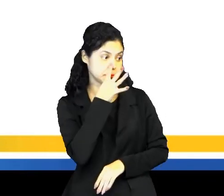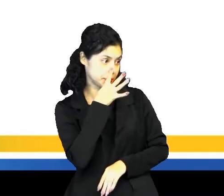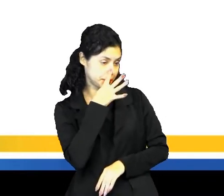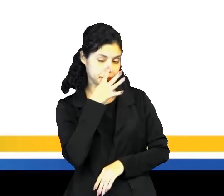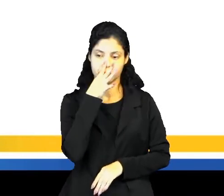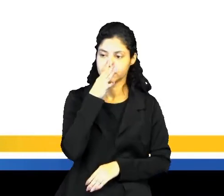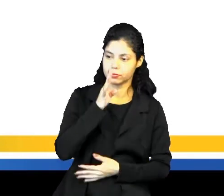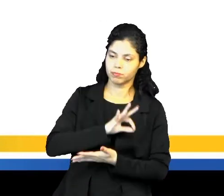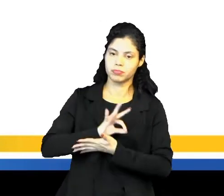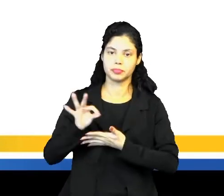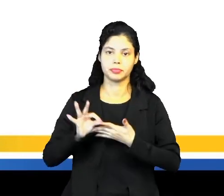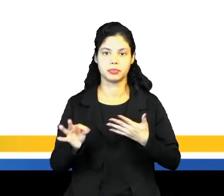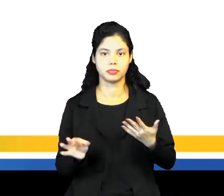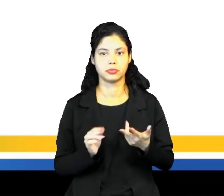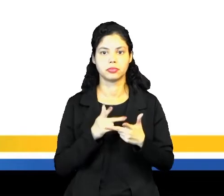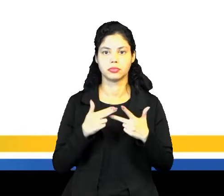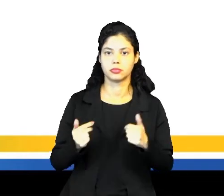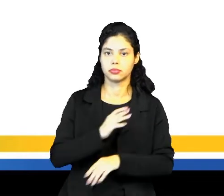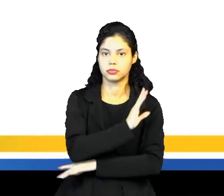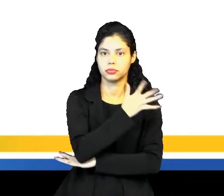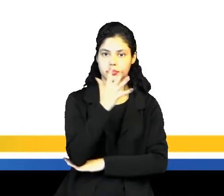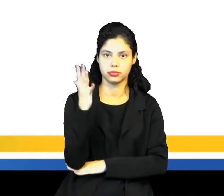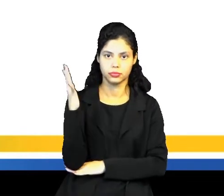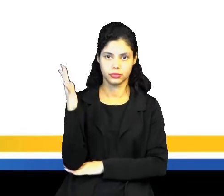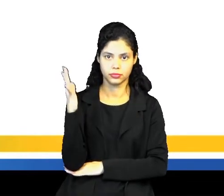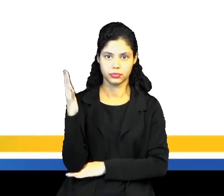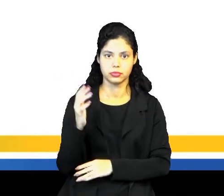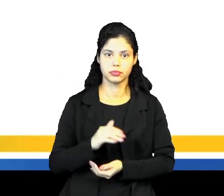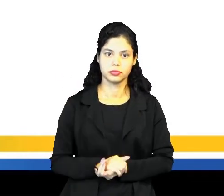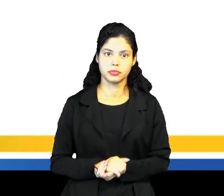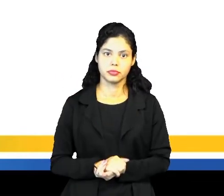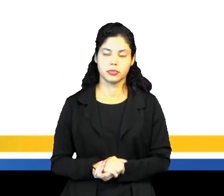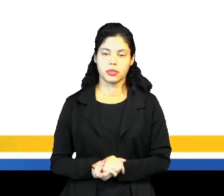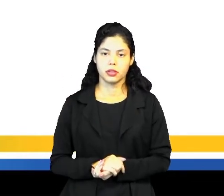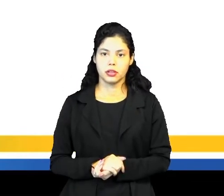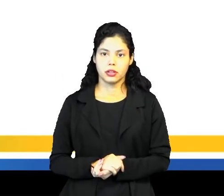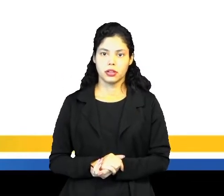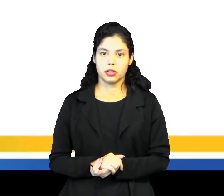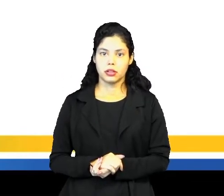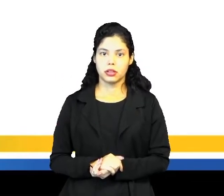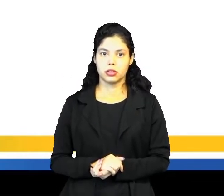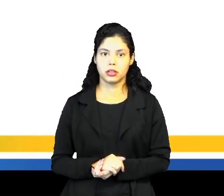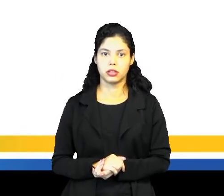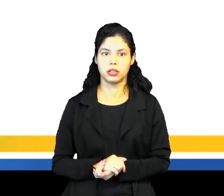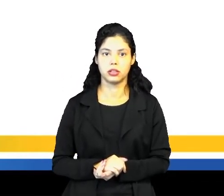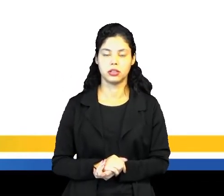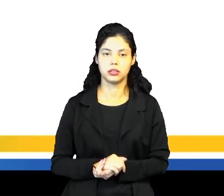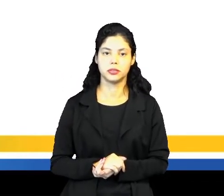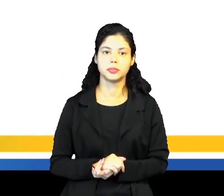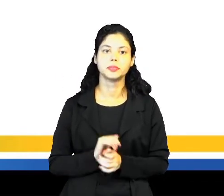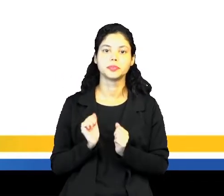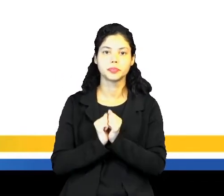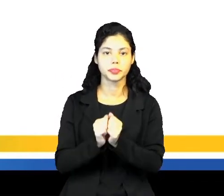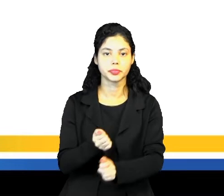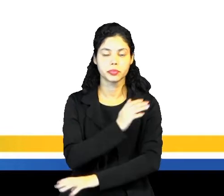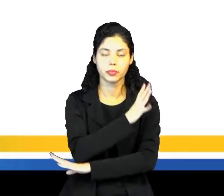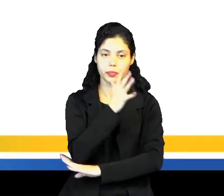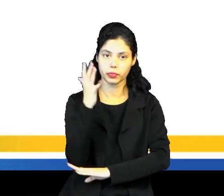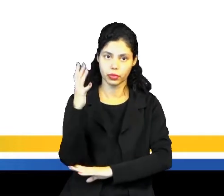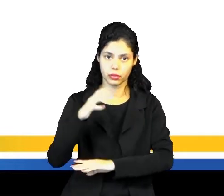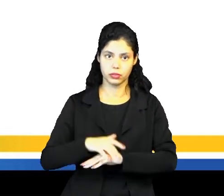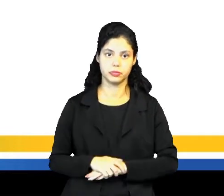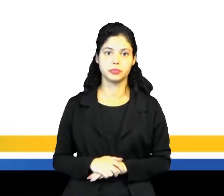seus elementos, né? Então de ficar ali naquele estado ali melancólico, né, com a natureza.